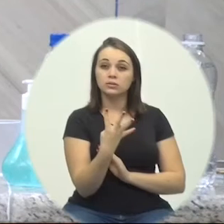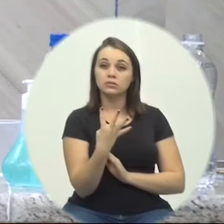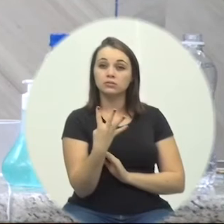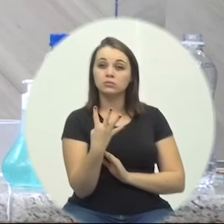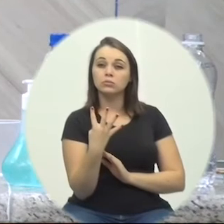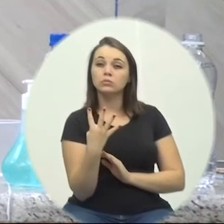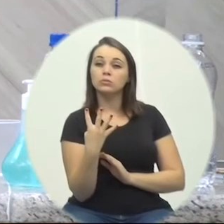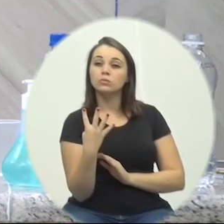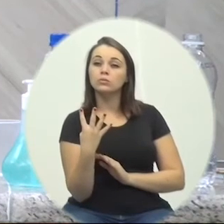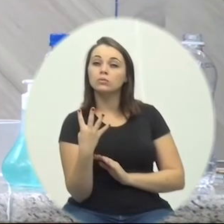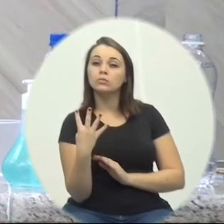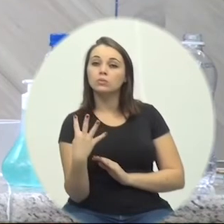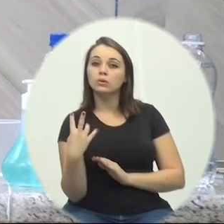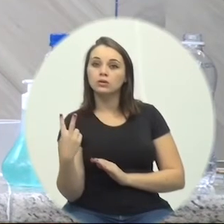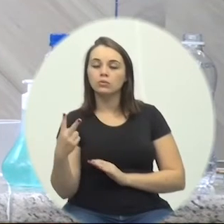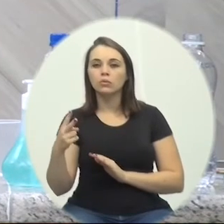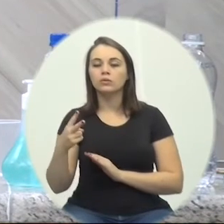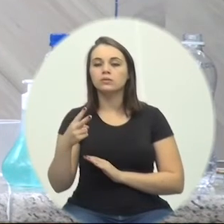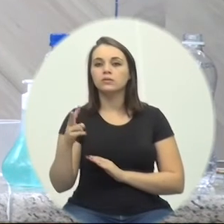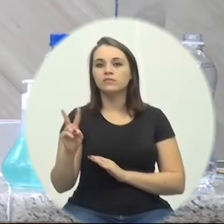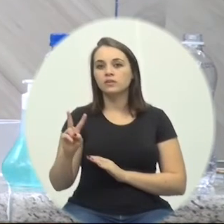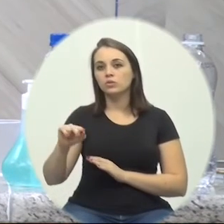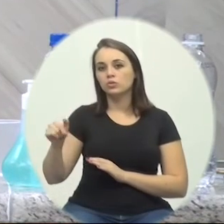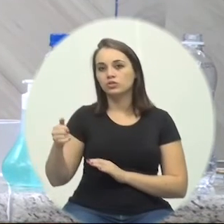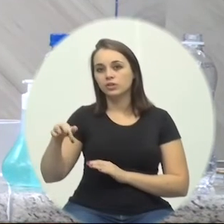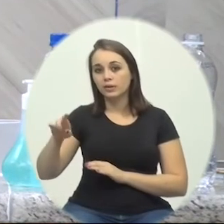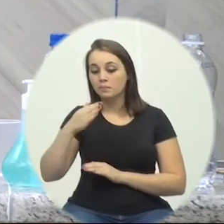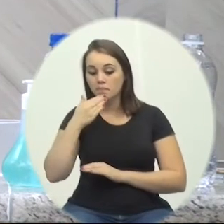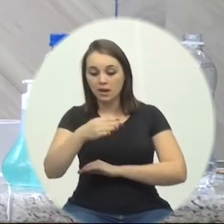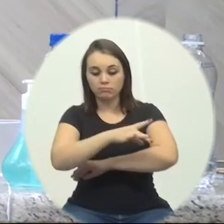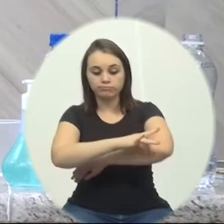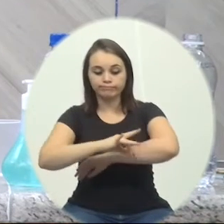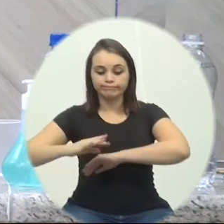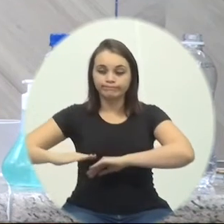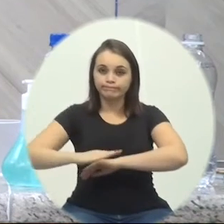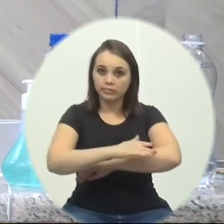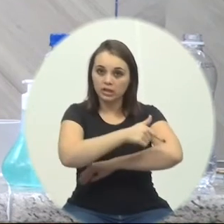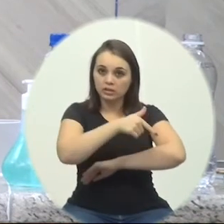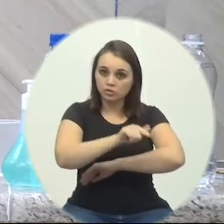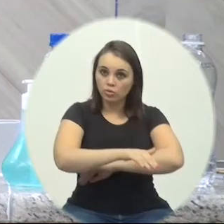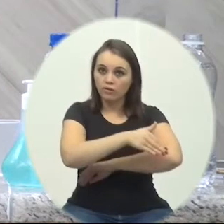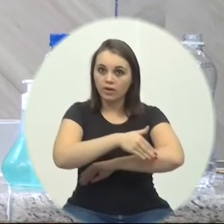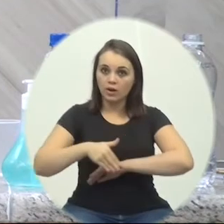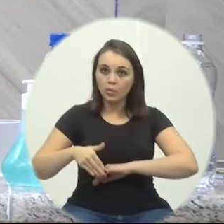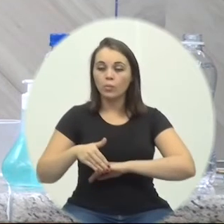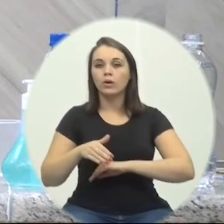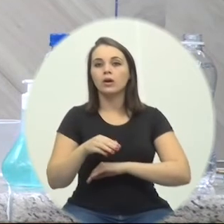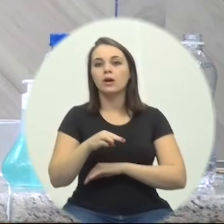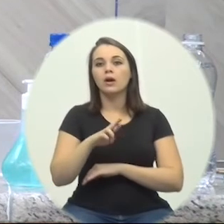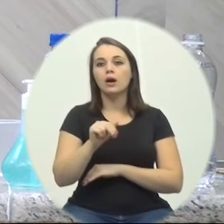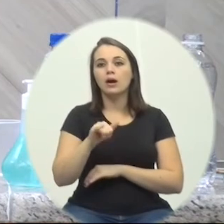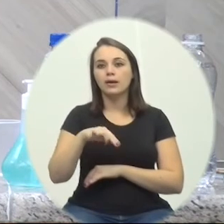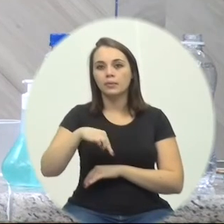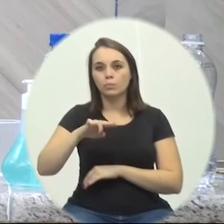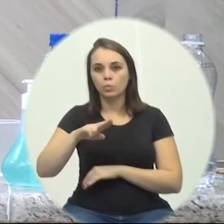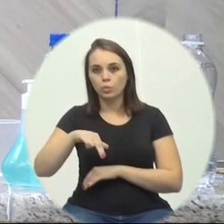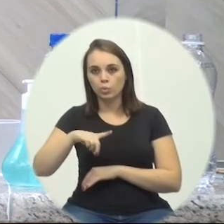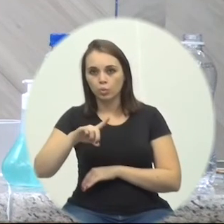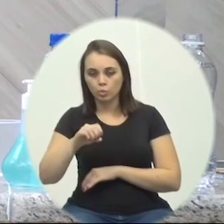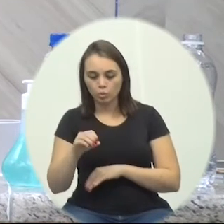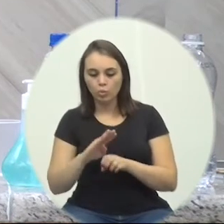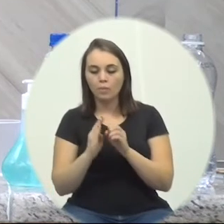Augusto Alexandre, reparos na pavimentação asfáltica da rua Raimundo Procópio Nunes, bairro Milanese. Indicação